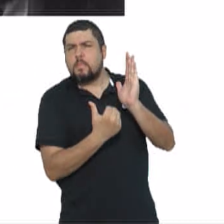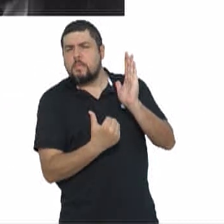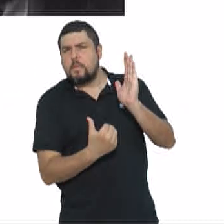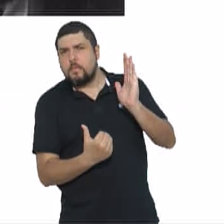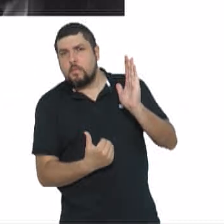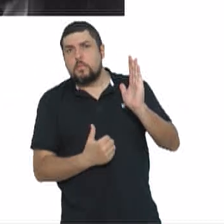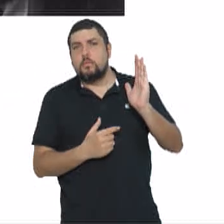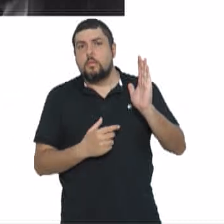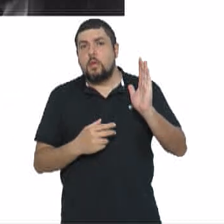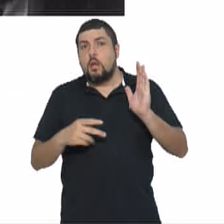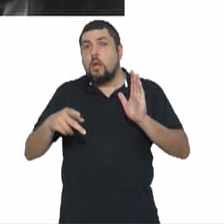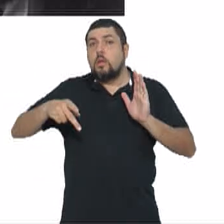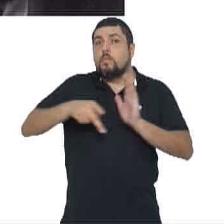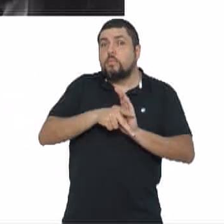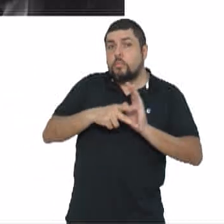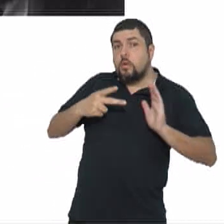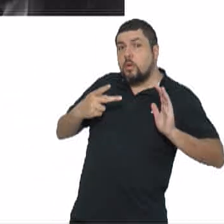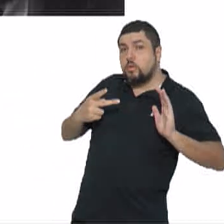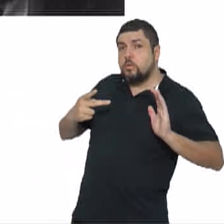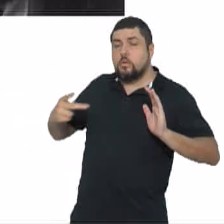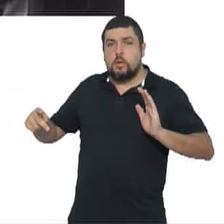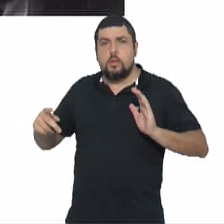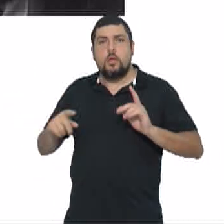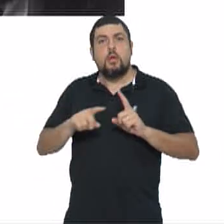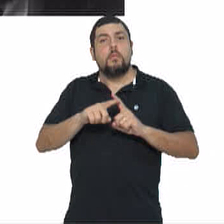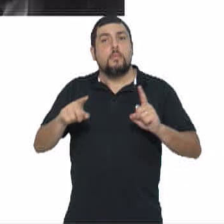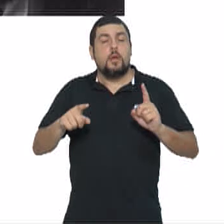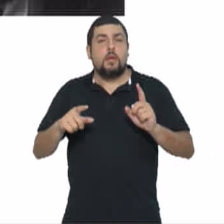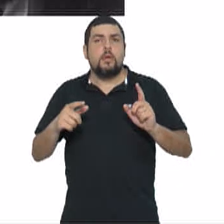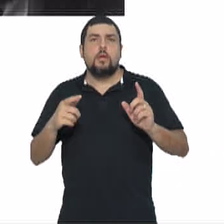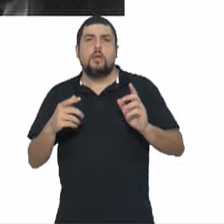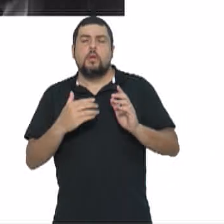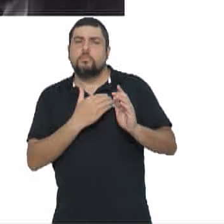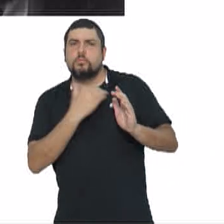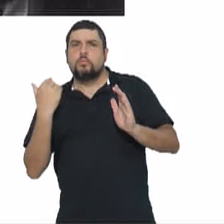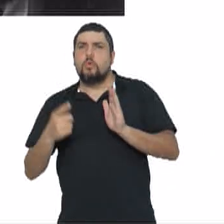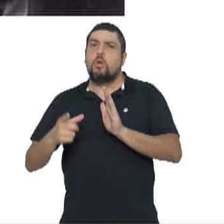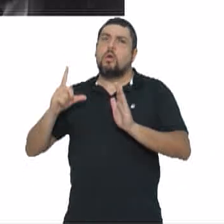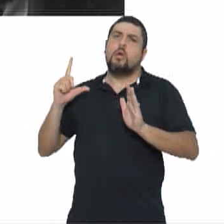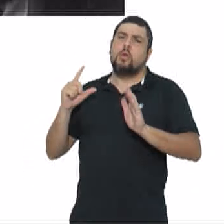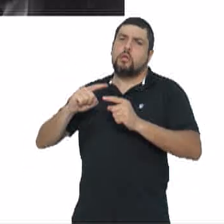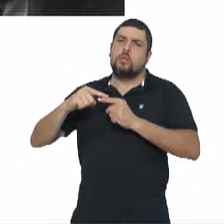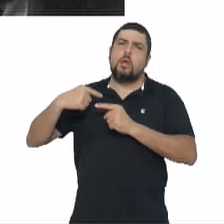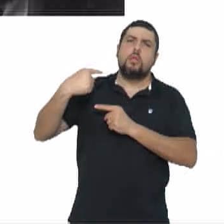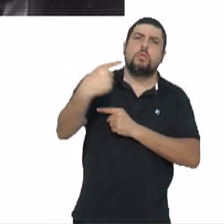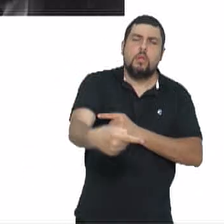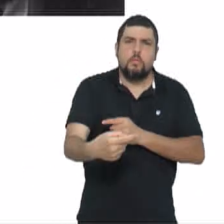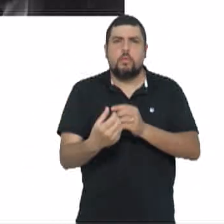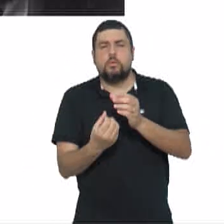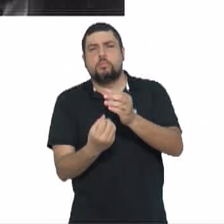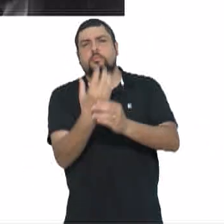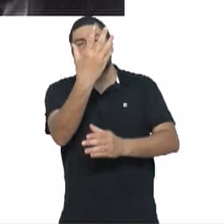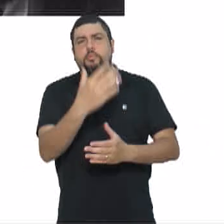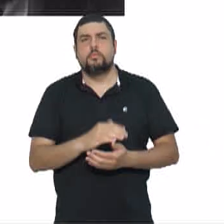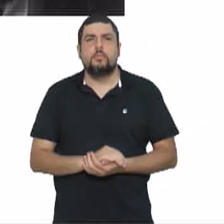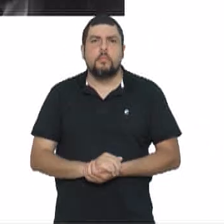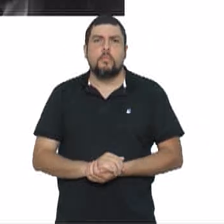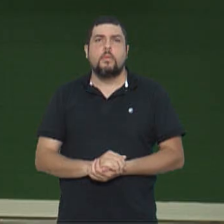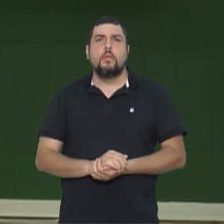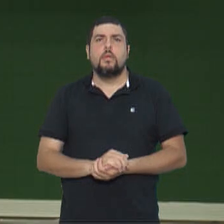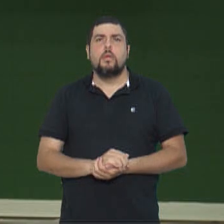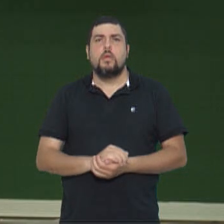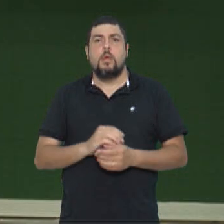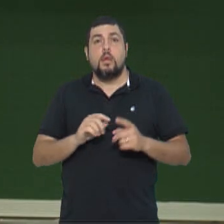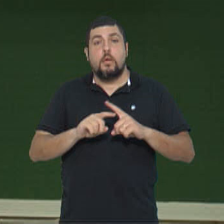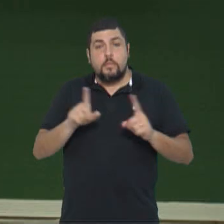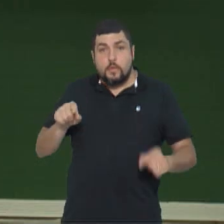virar realidade em vida. Pelo menos serviram de base para que algo posterior fosse criado. Então ele foi alguém que